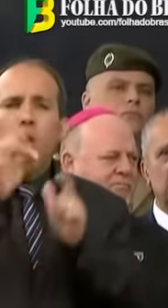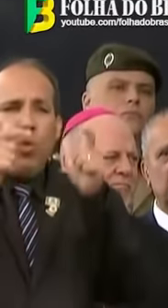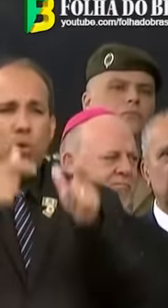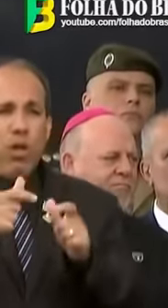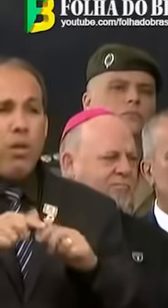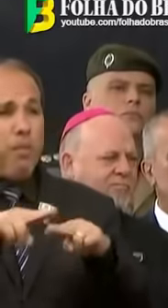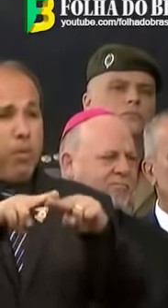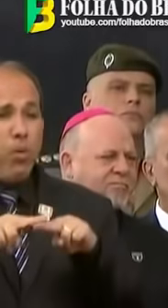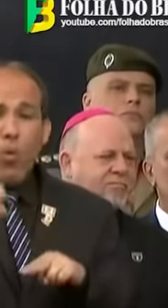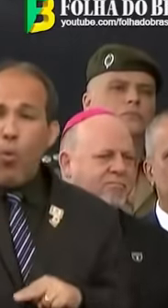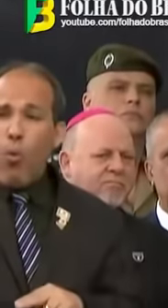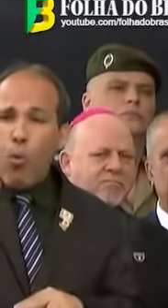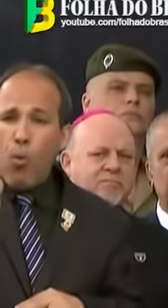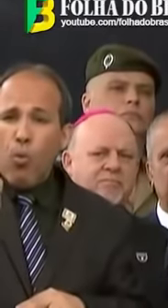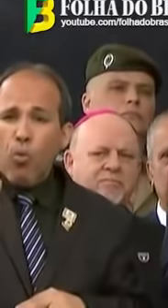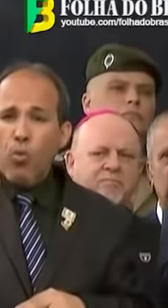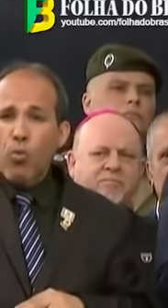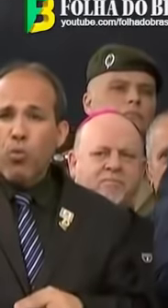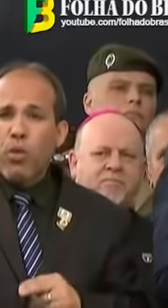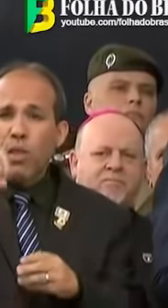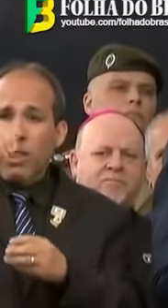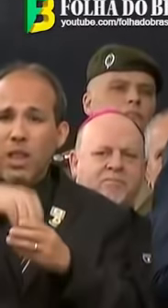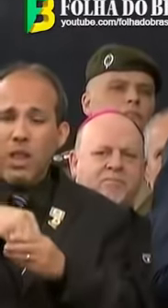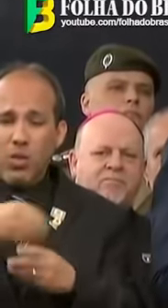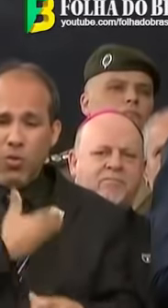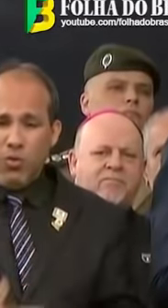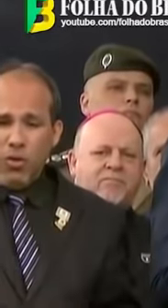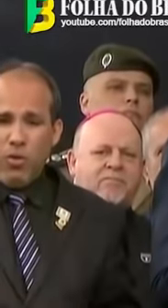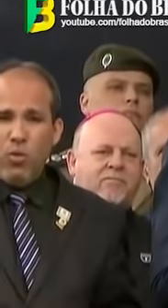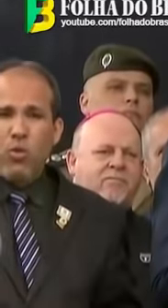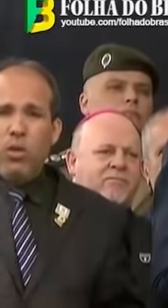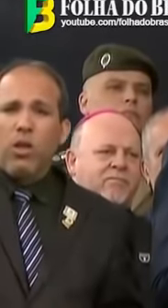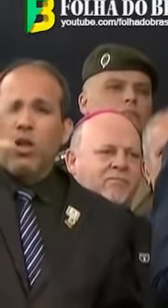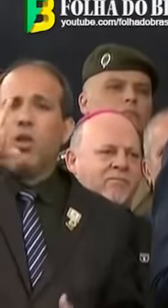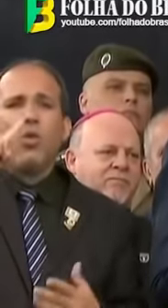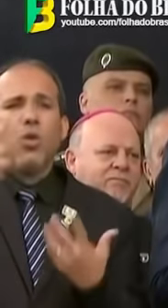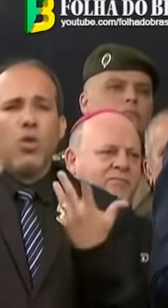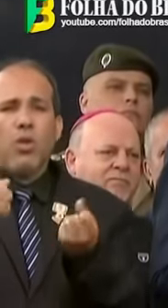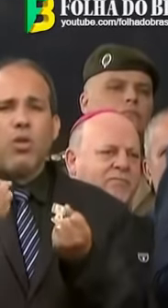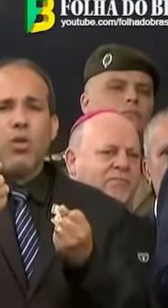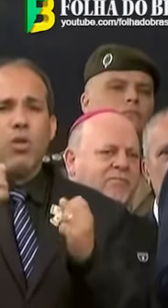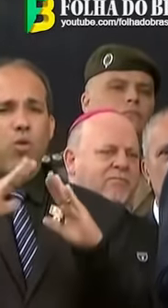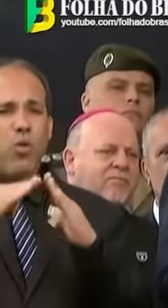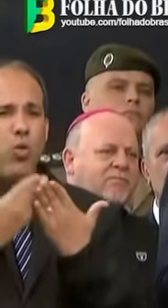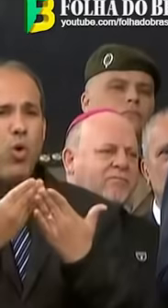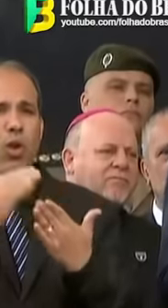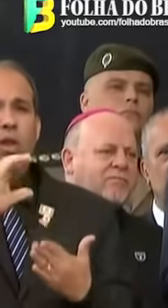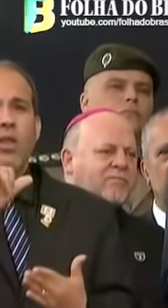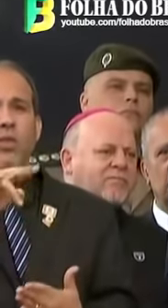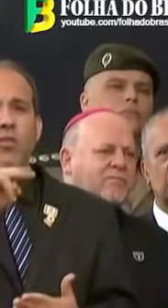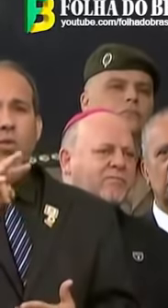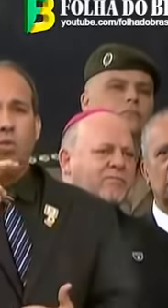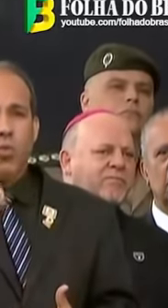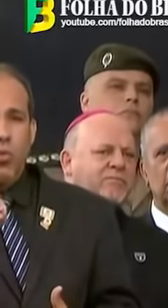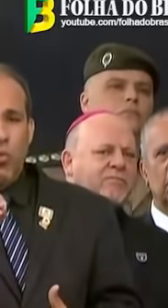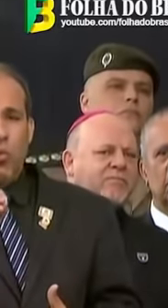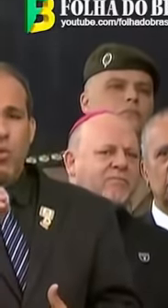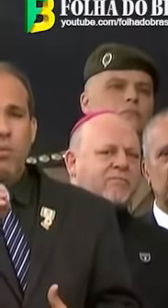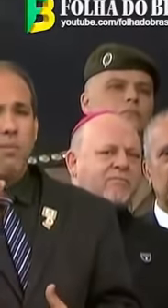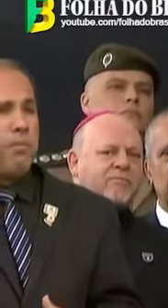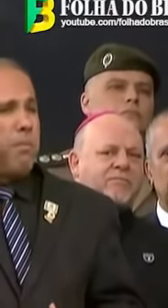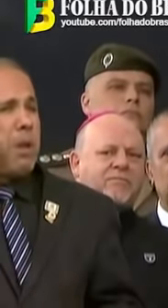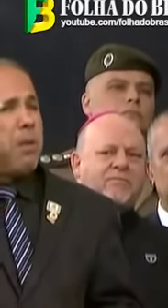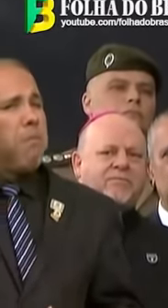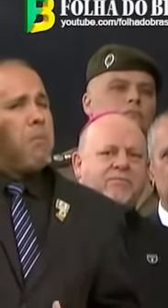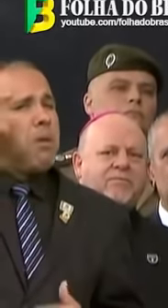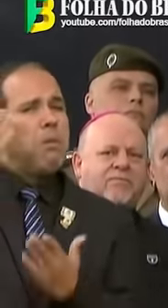8 dos 9 governadores do Nordeste não aceitaram a escola cívico-militar. Para eles, a educação vai indo muito bem,